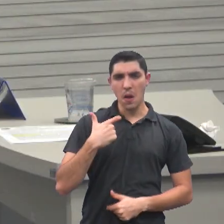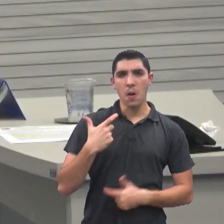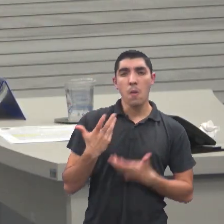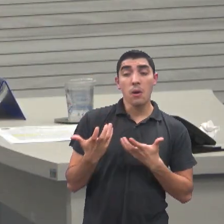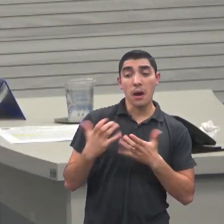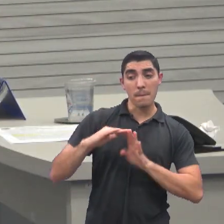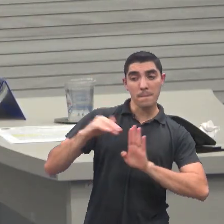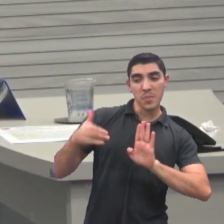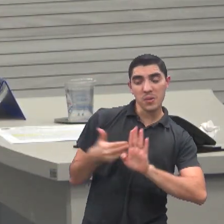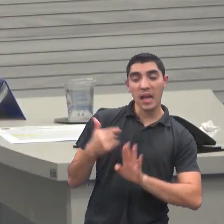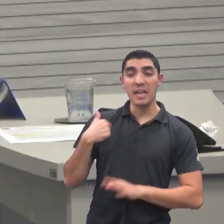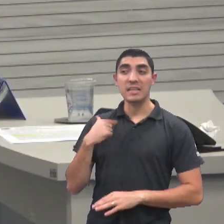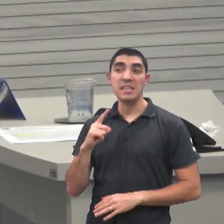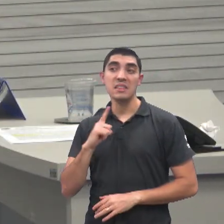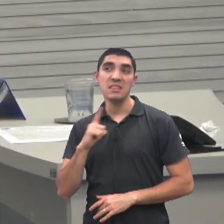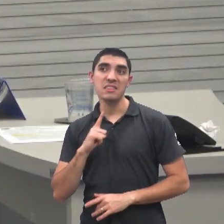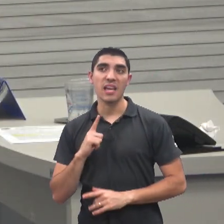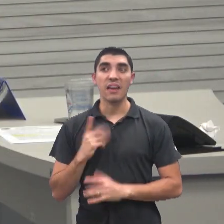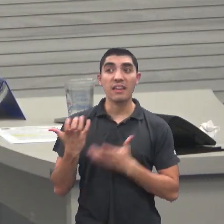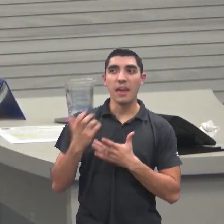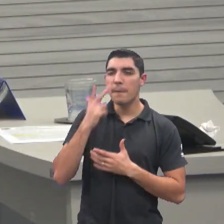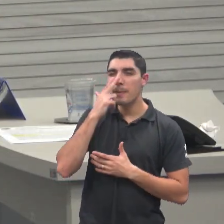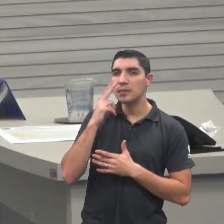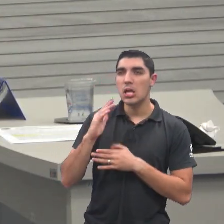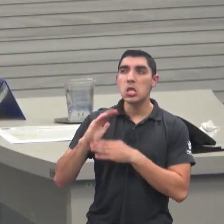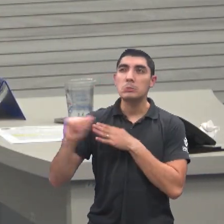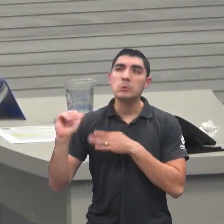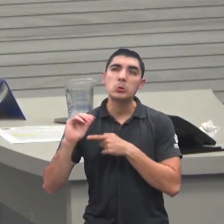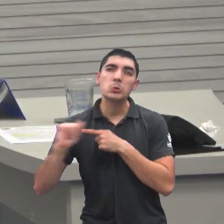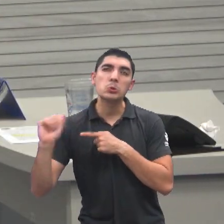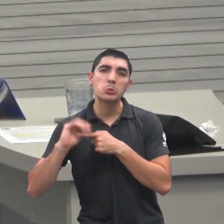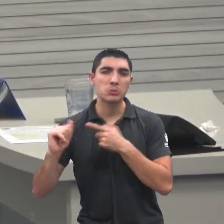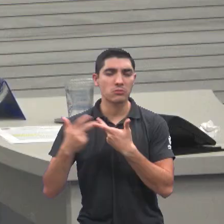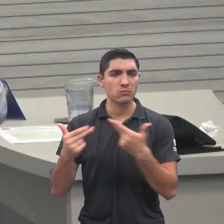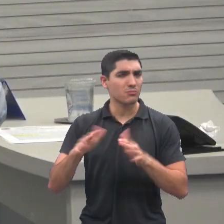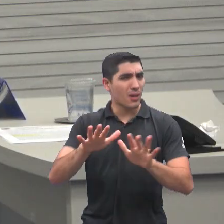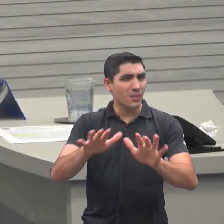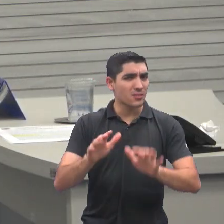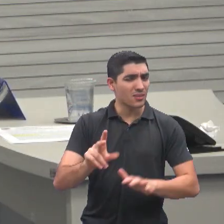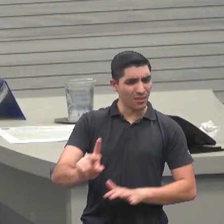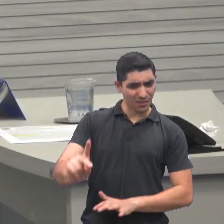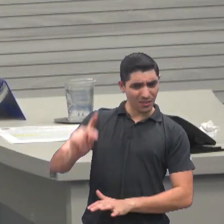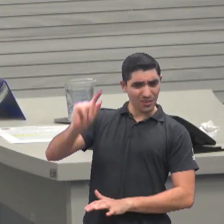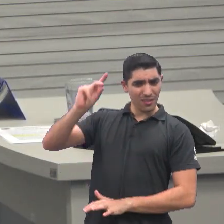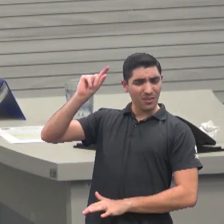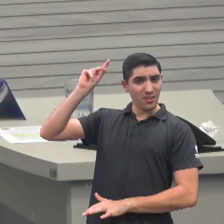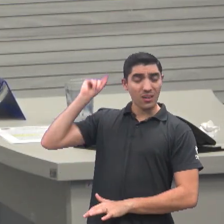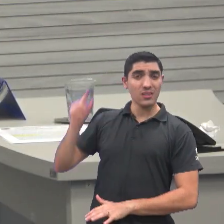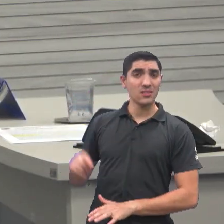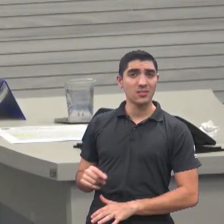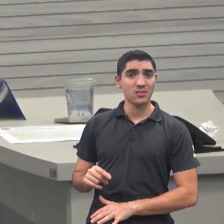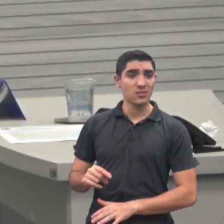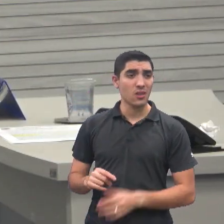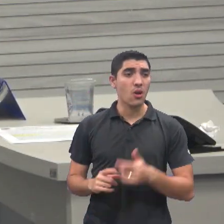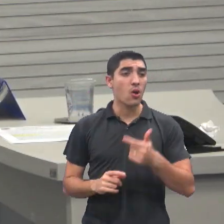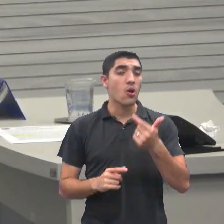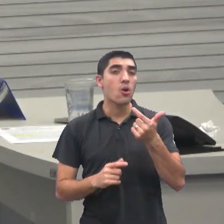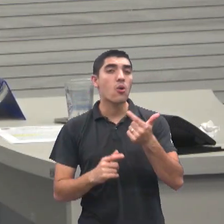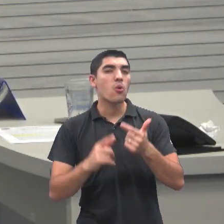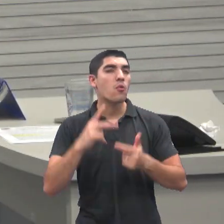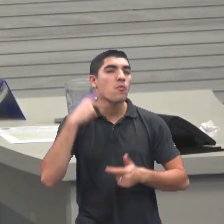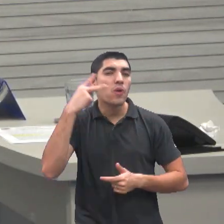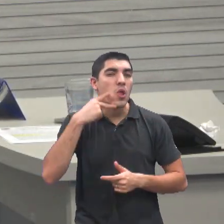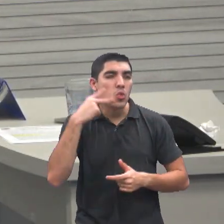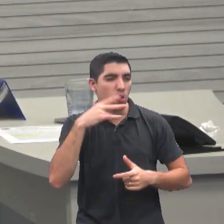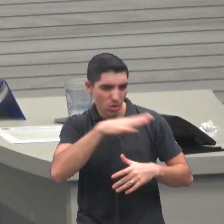é, do Felício querer disputar o governo do Estado, e a base, ou seja, os vereadores do PSD